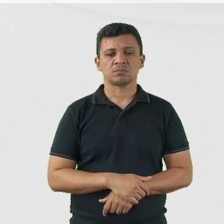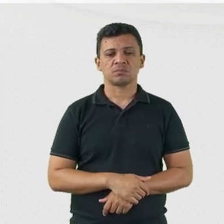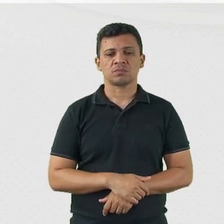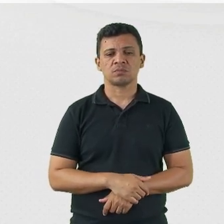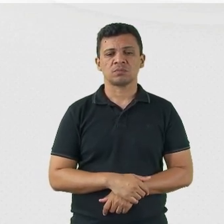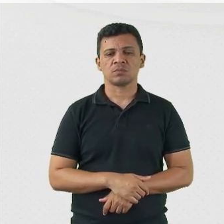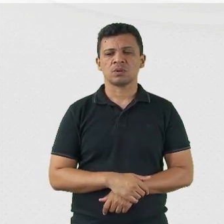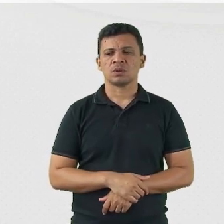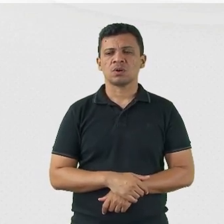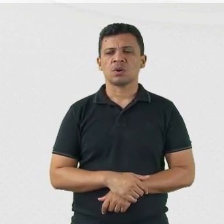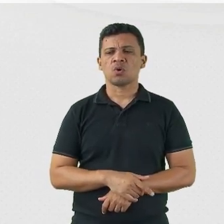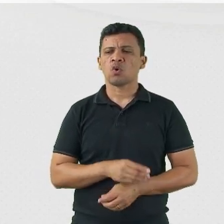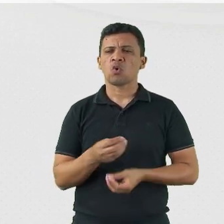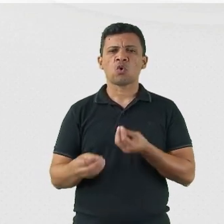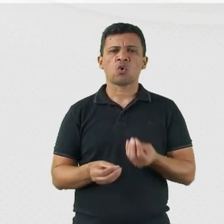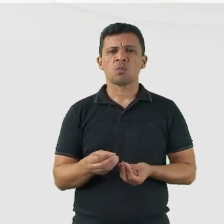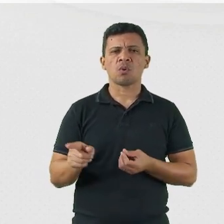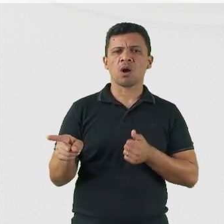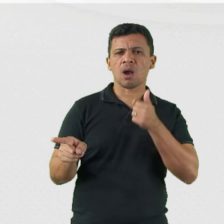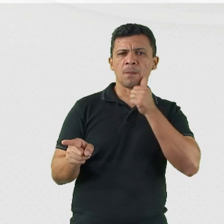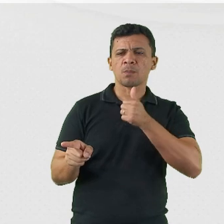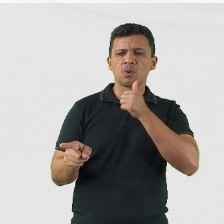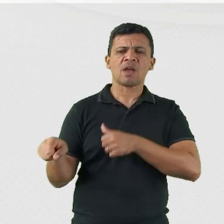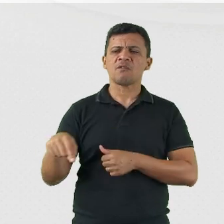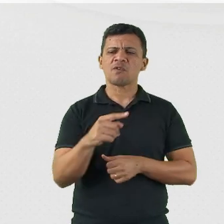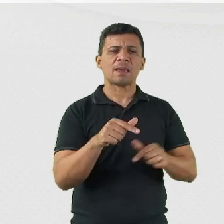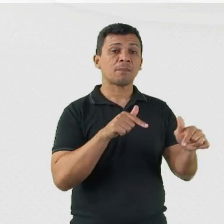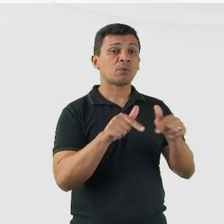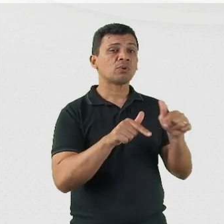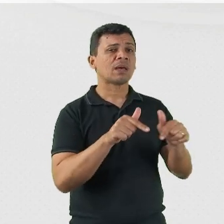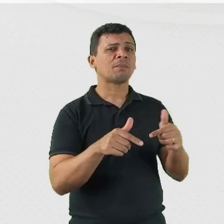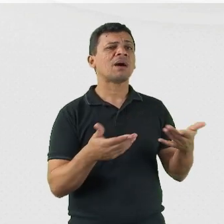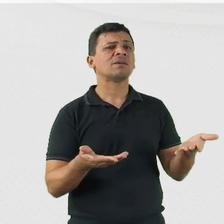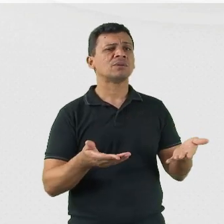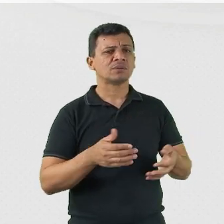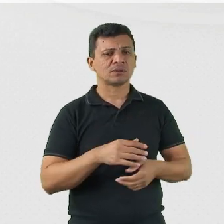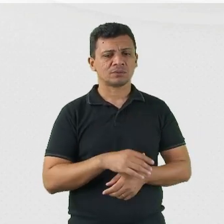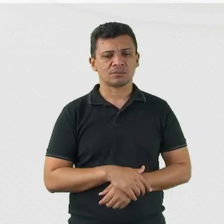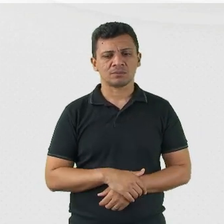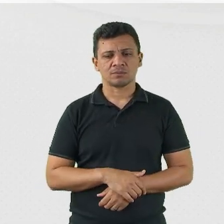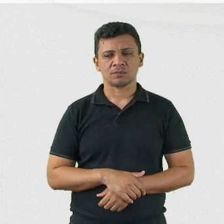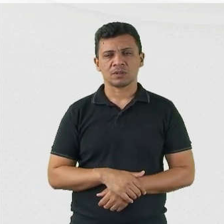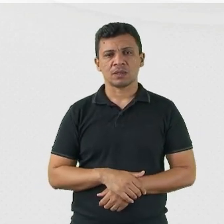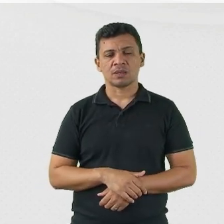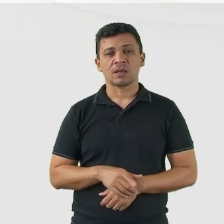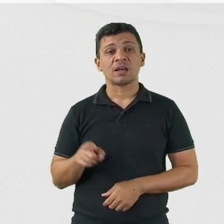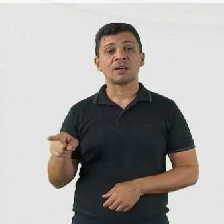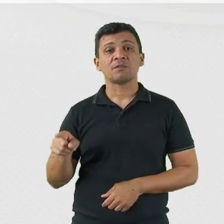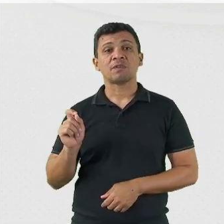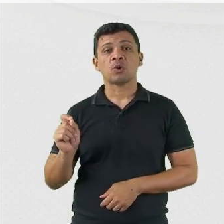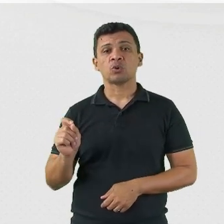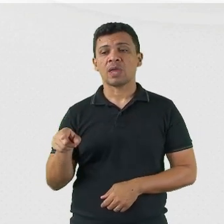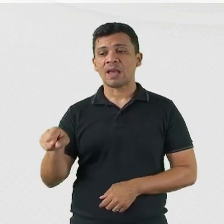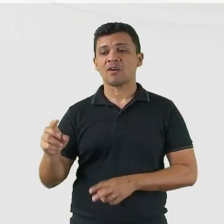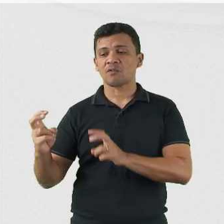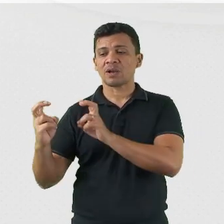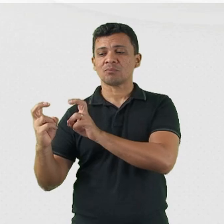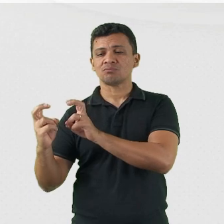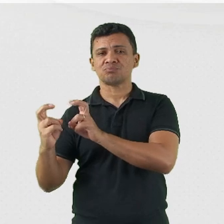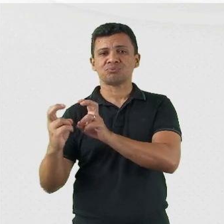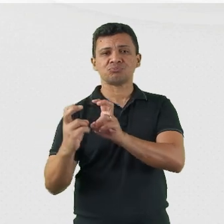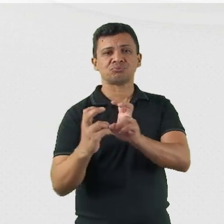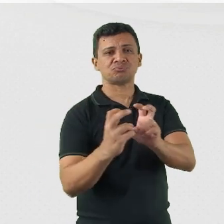work? Como que ela vai para o trabalho? She takes the subway. Ela pega o metrô.